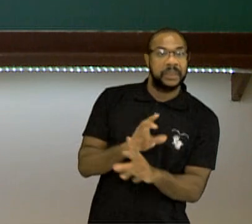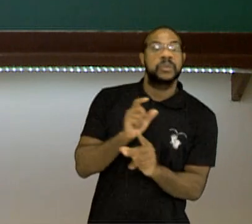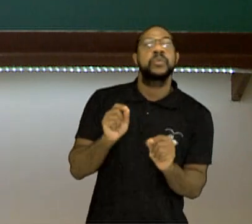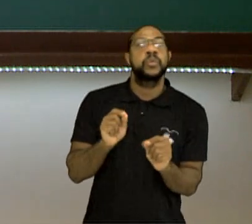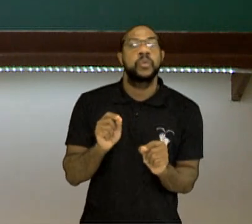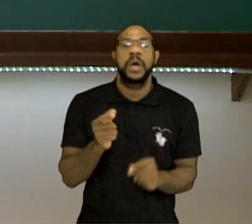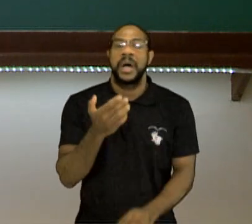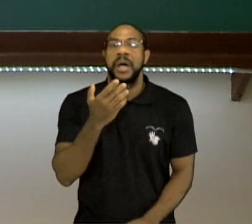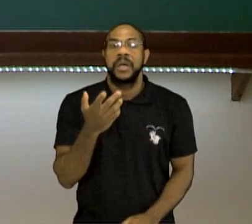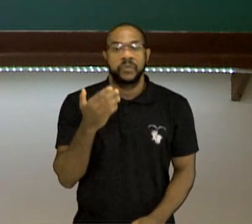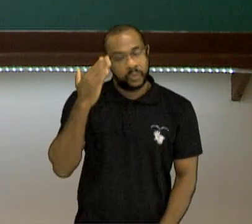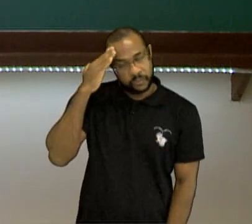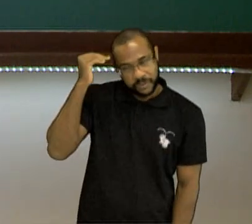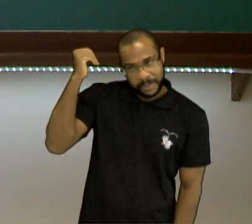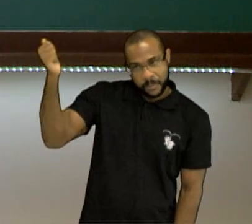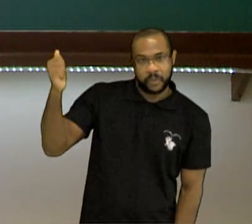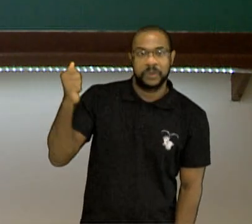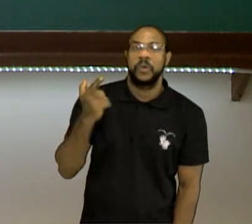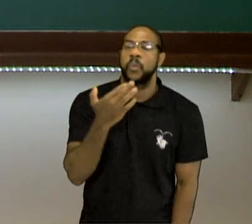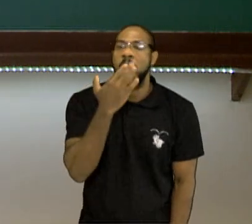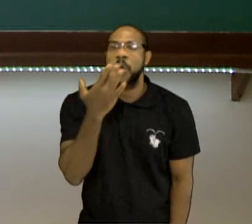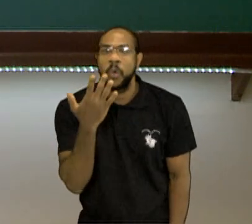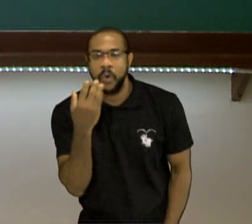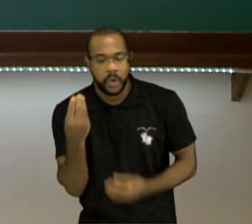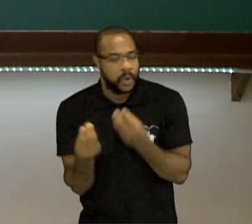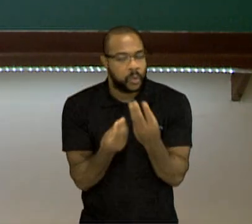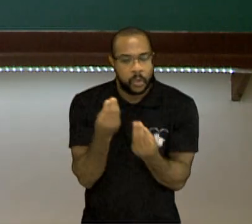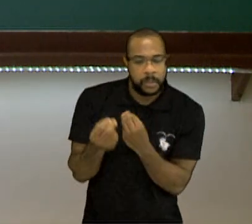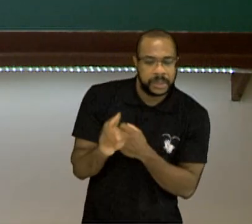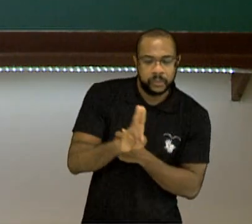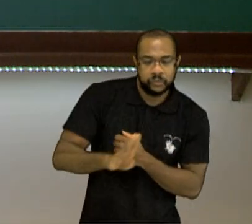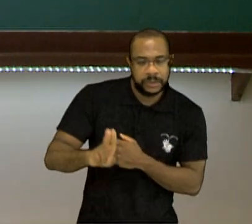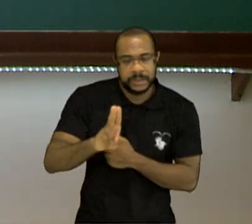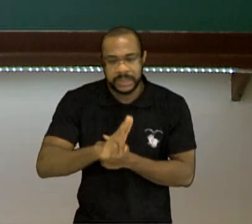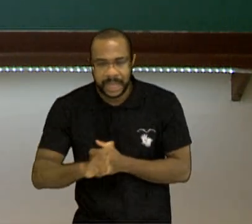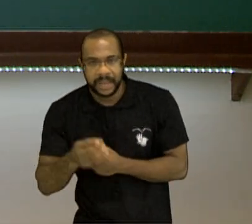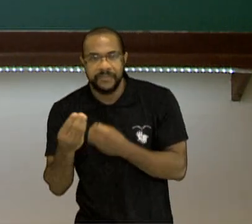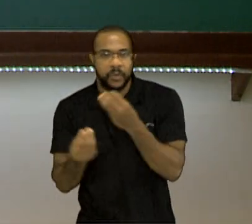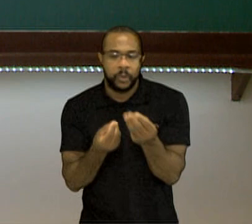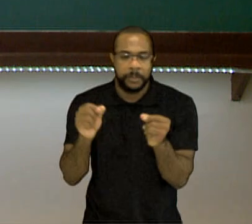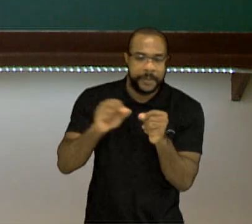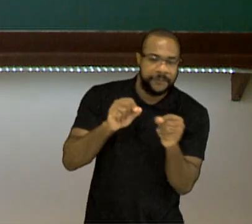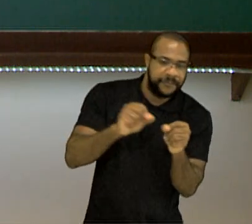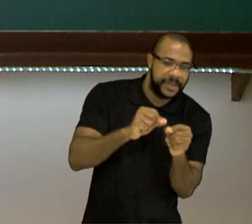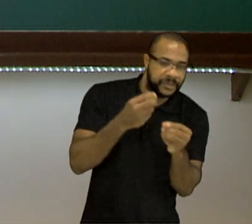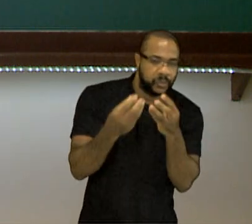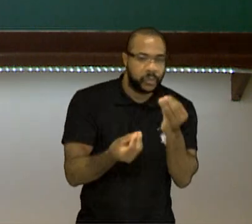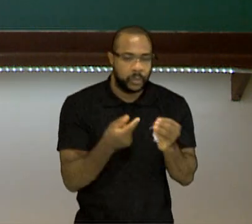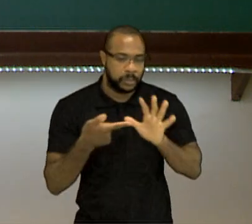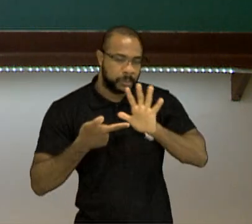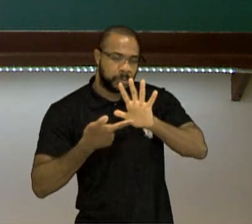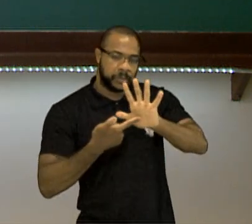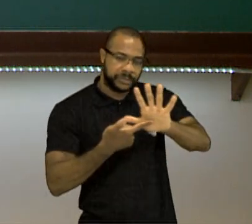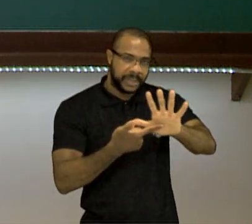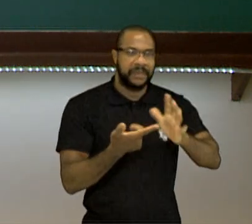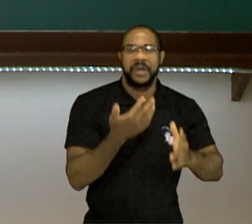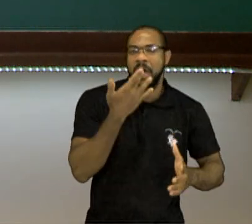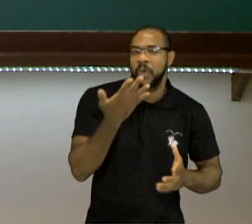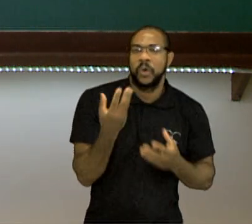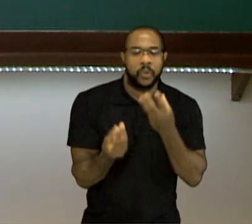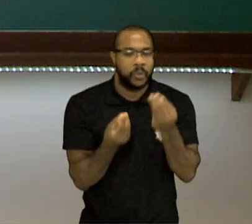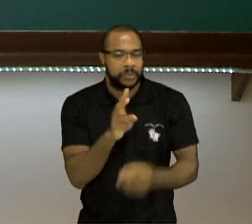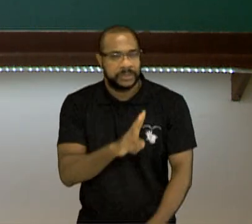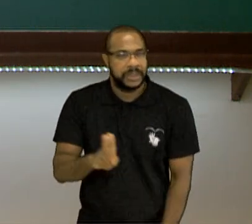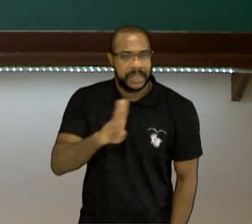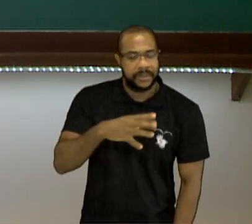cor. Nós vimos que cada período histórico, né, da arte, os artistas utilizavam a cor